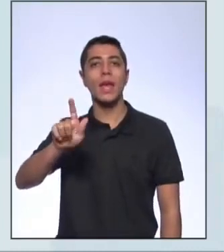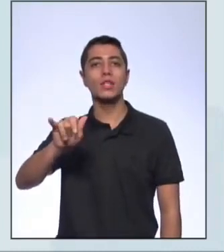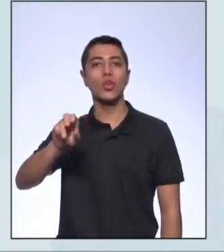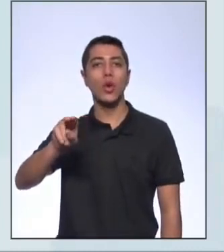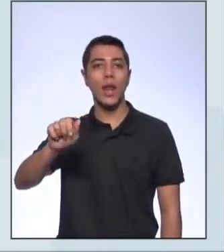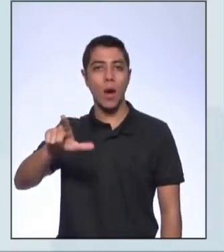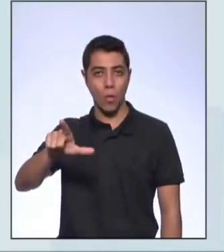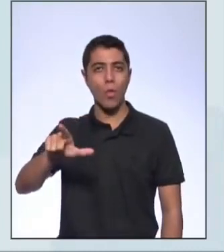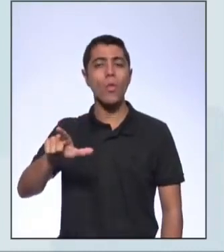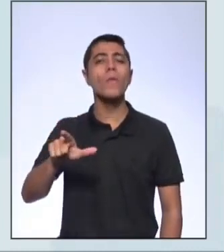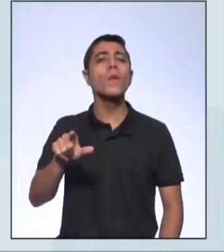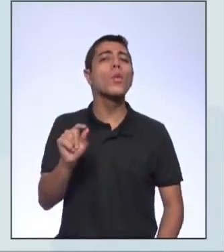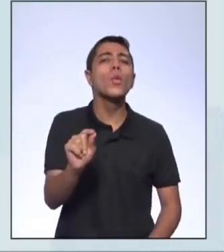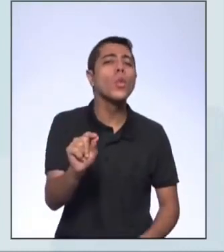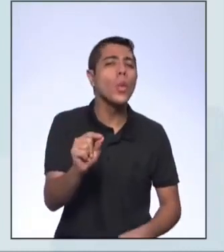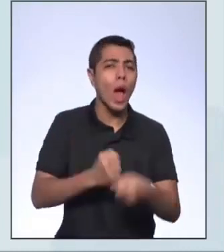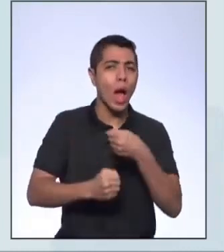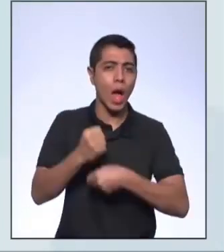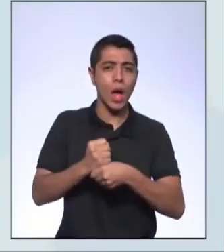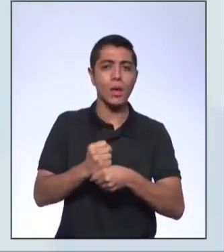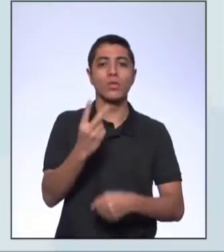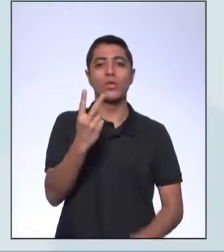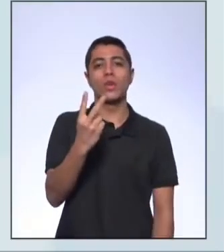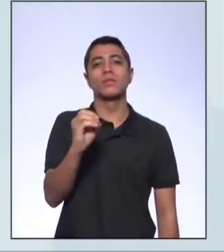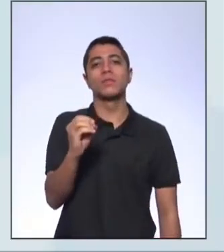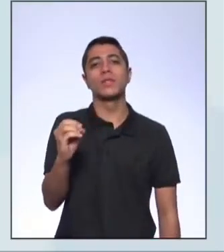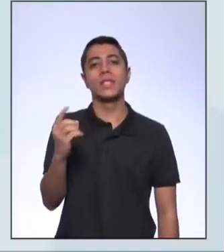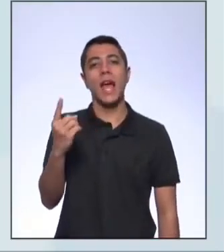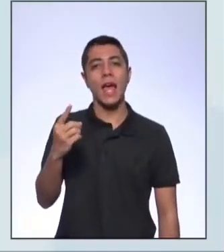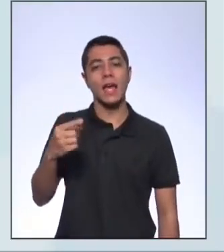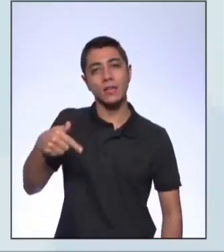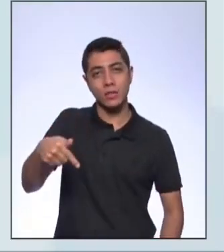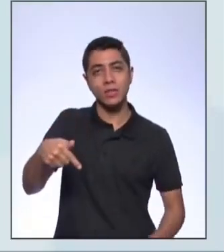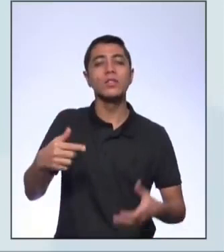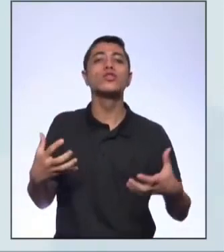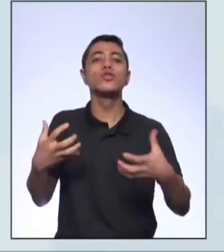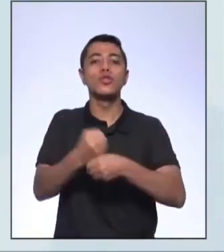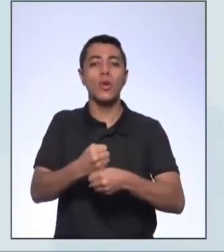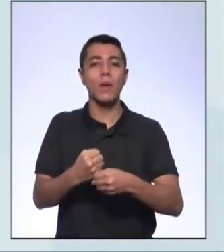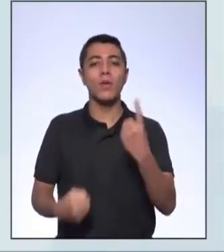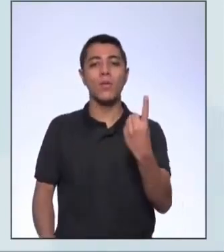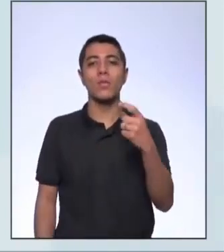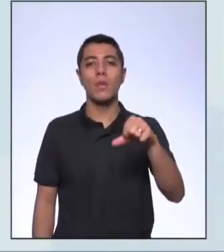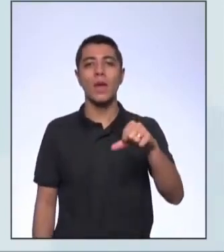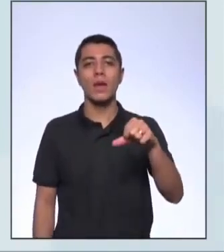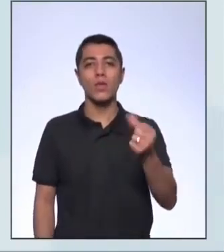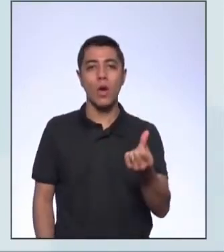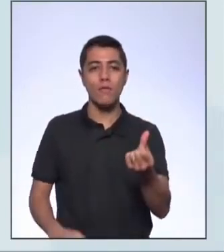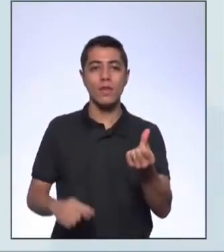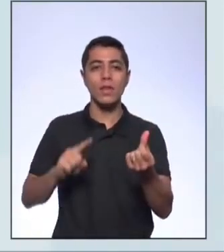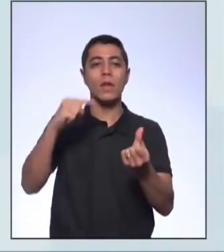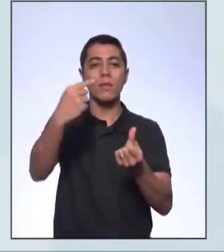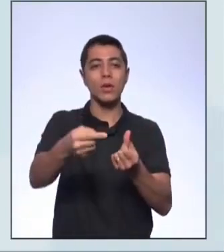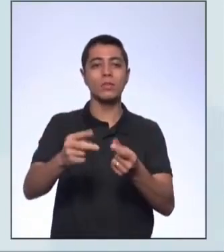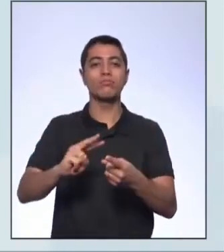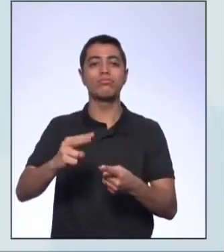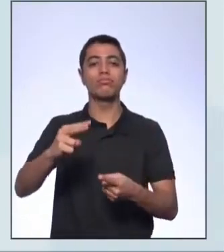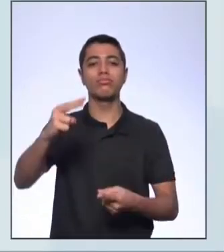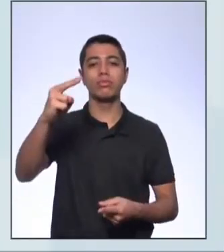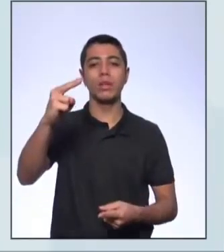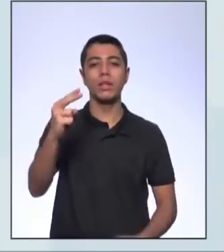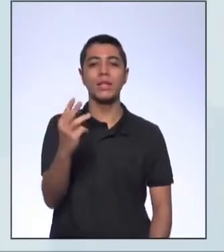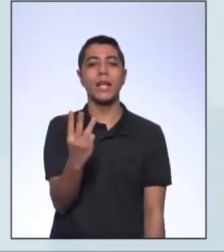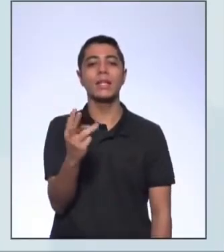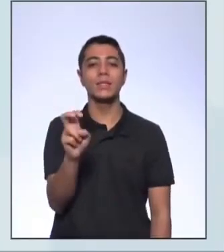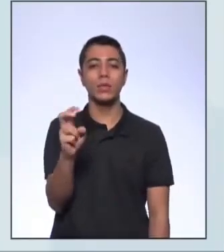2007 eram 169 né 169 centros passaram para 352 atividades de gestão menos complexas